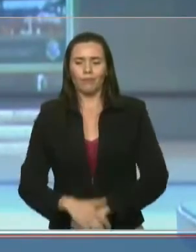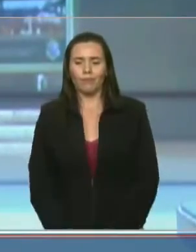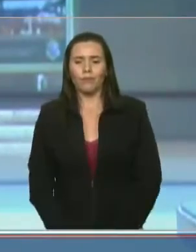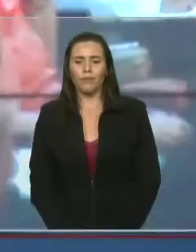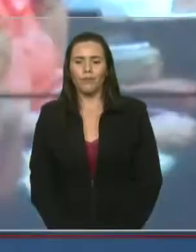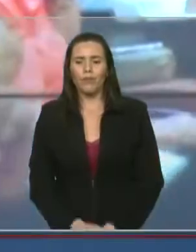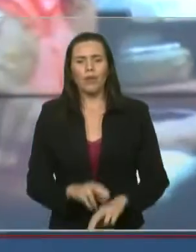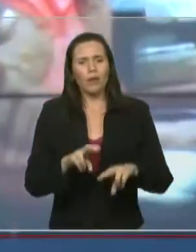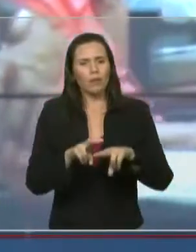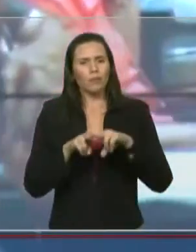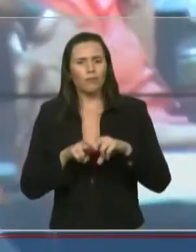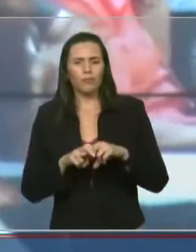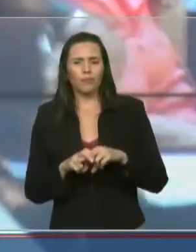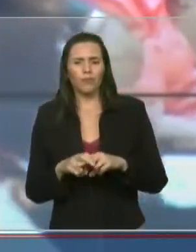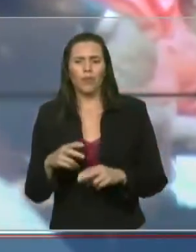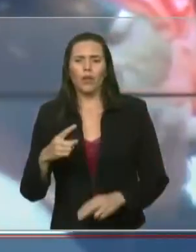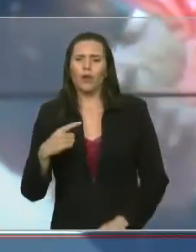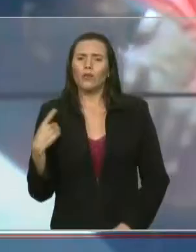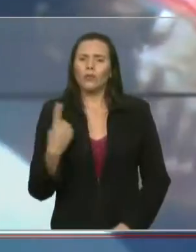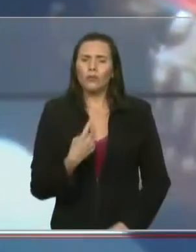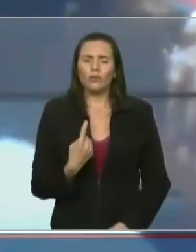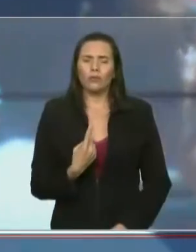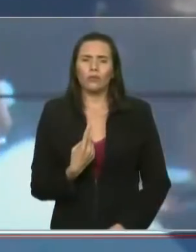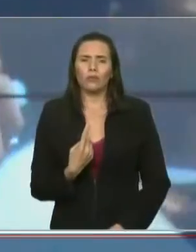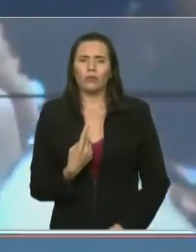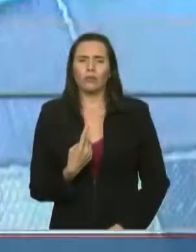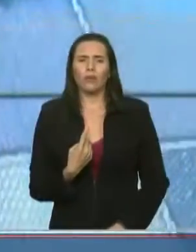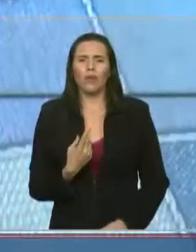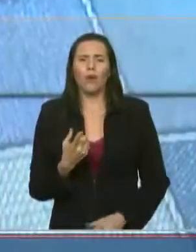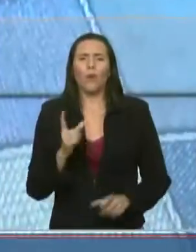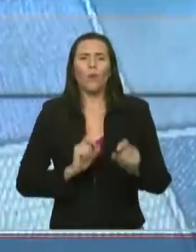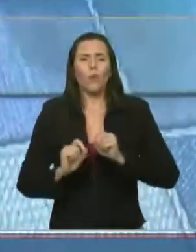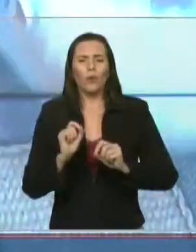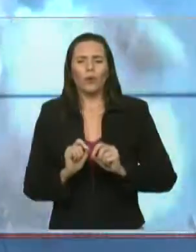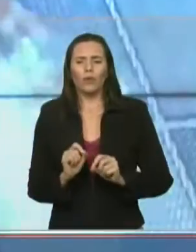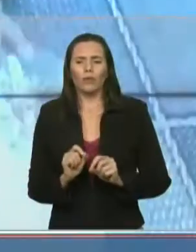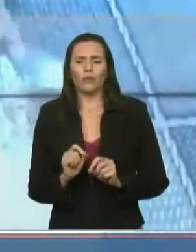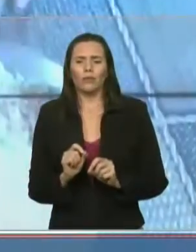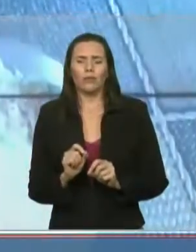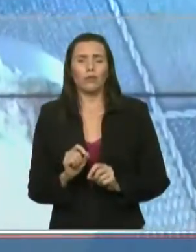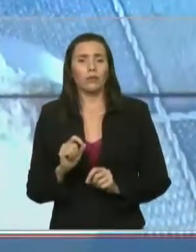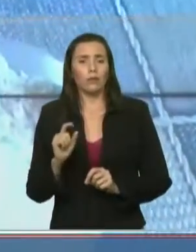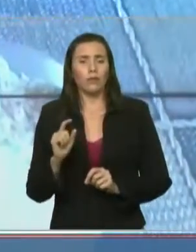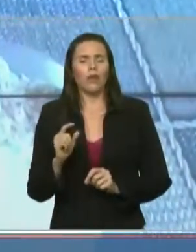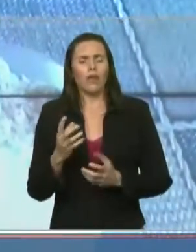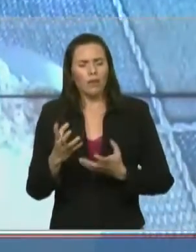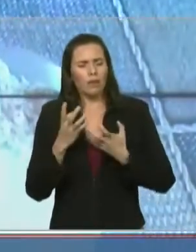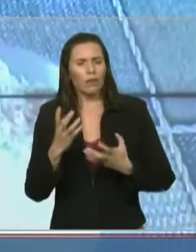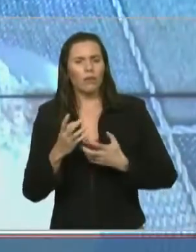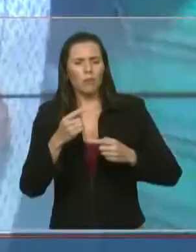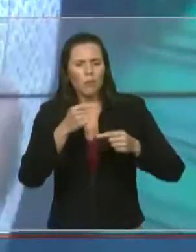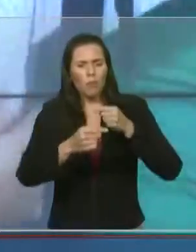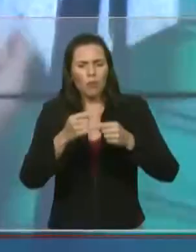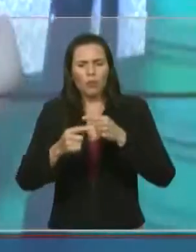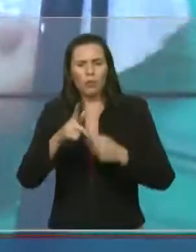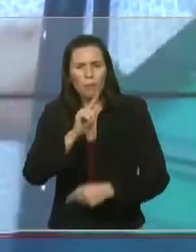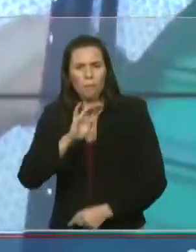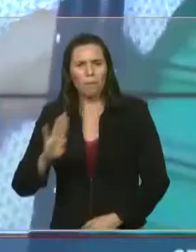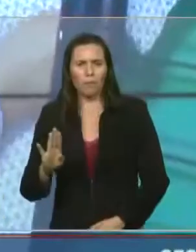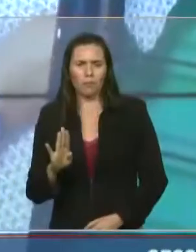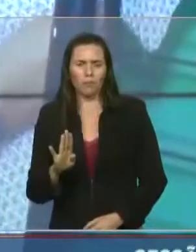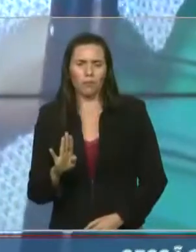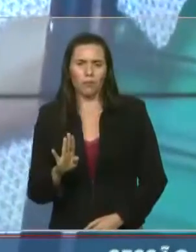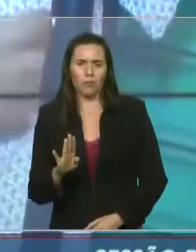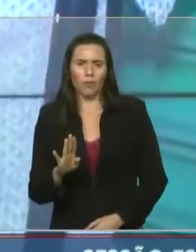necessidade de não sermos nem cúmplices da ausência de uma política pública que seja pública e, por outro lado, também